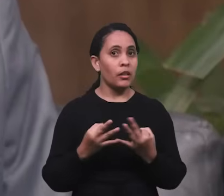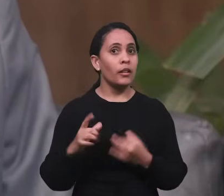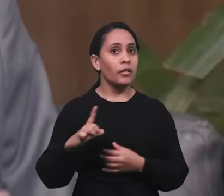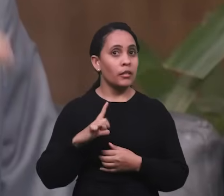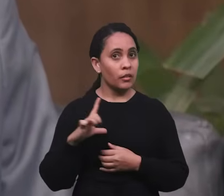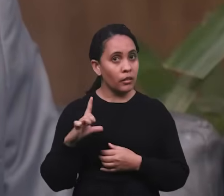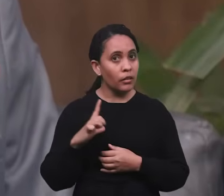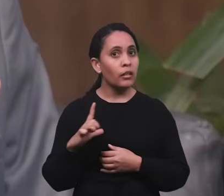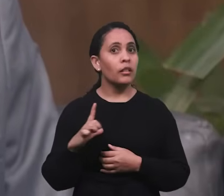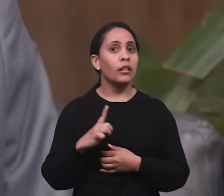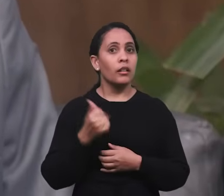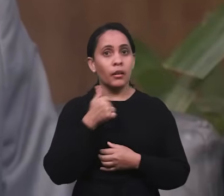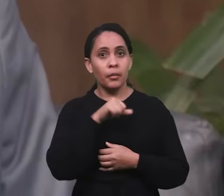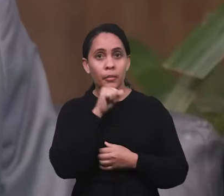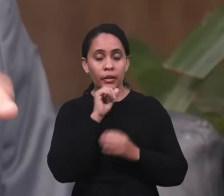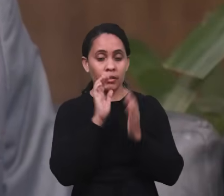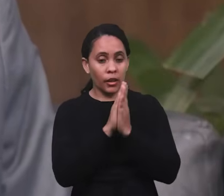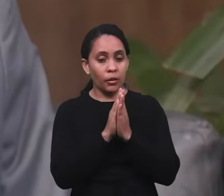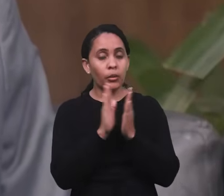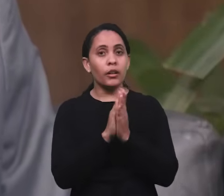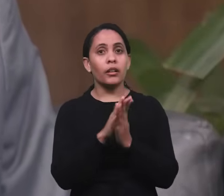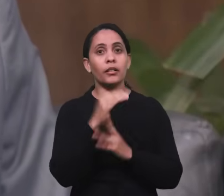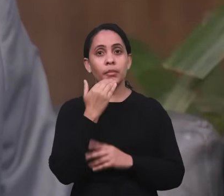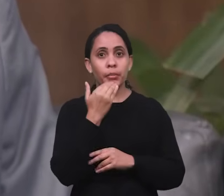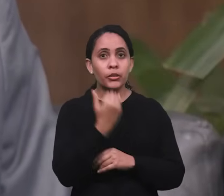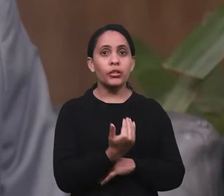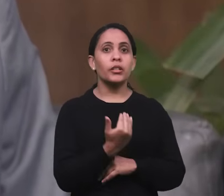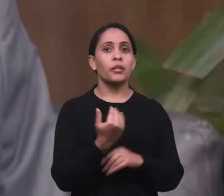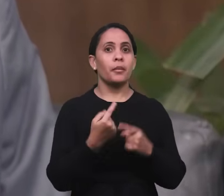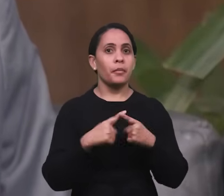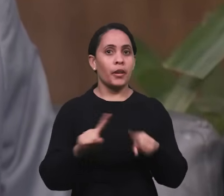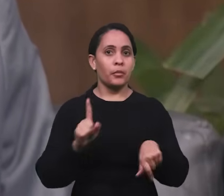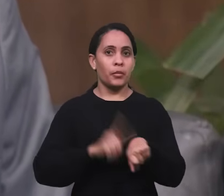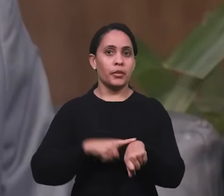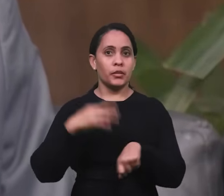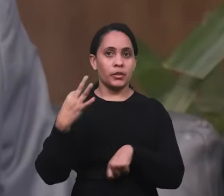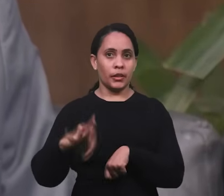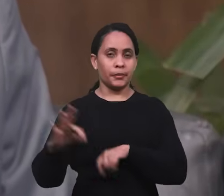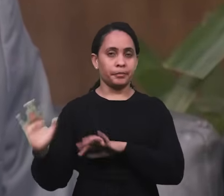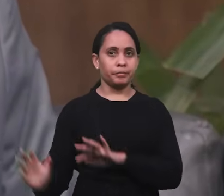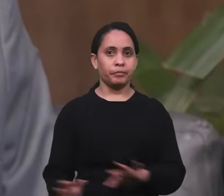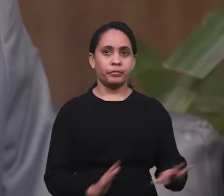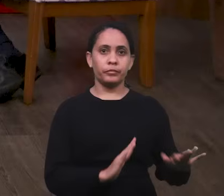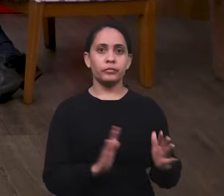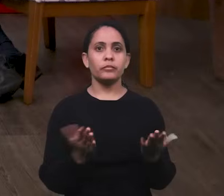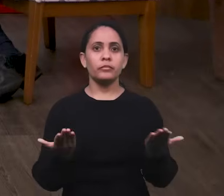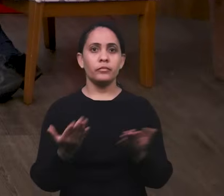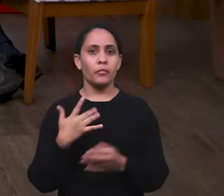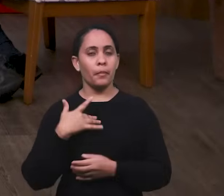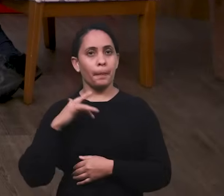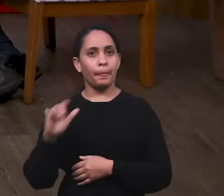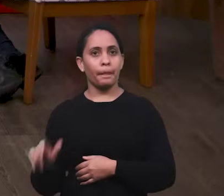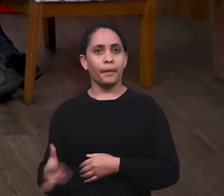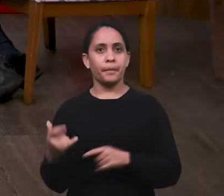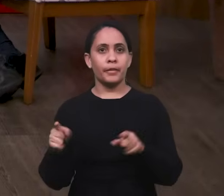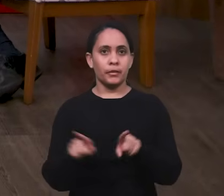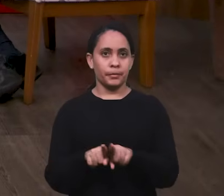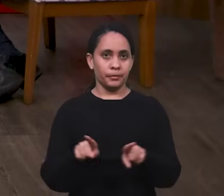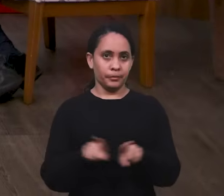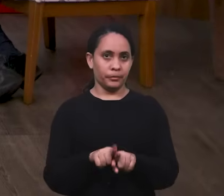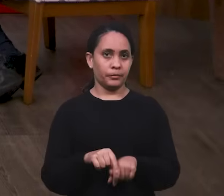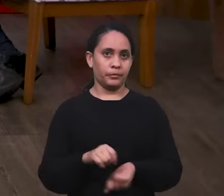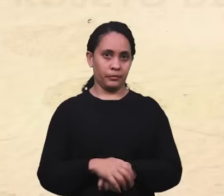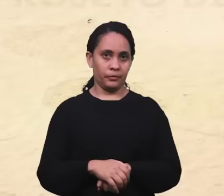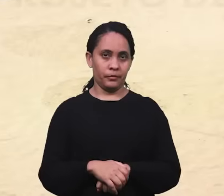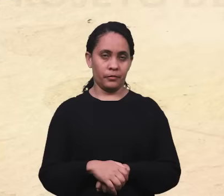família. É até uma promessa que talvez o pai e a mãe estão orando, estão buscando, não é? Mas Guilherme, tem a hora certa. Só para aproveitando, porque já fala